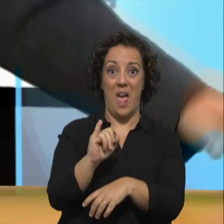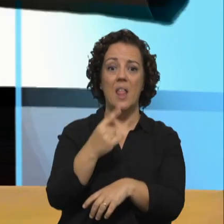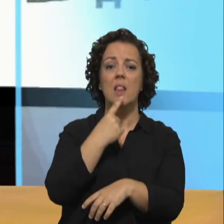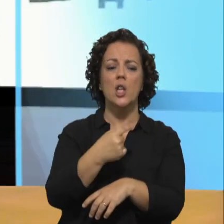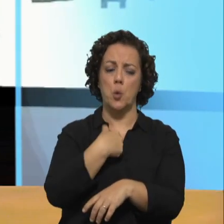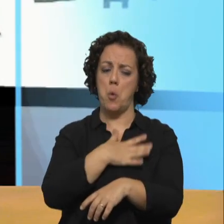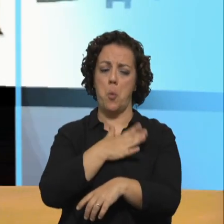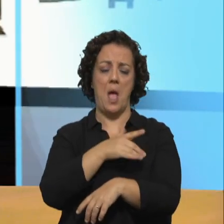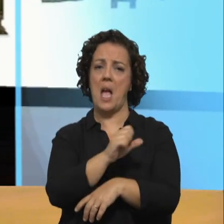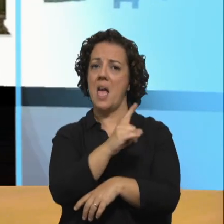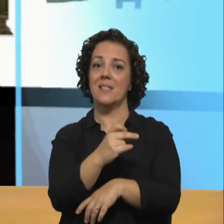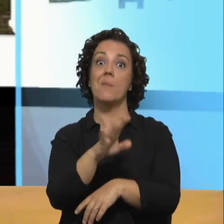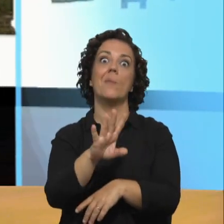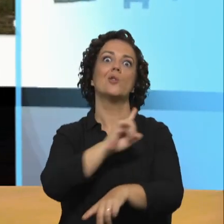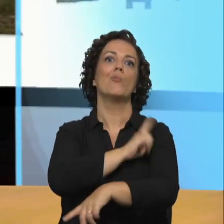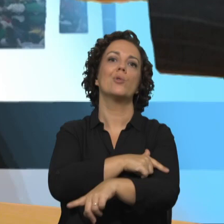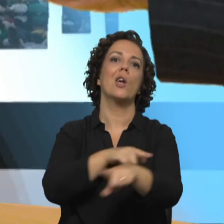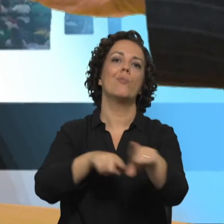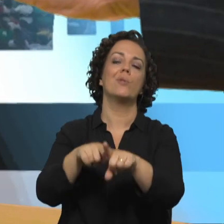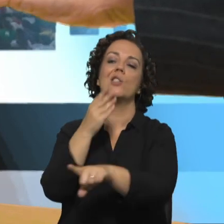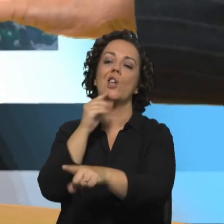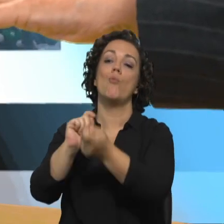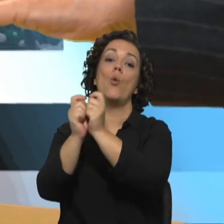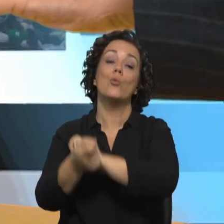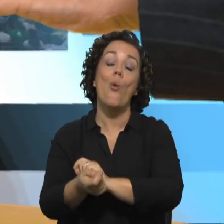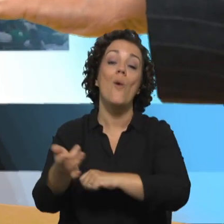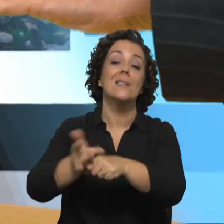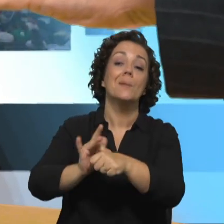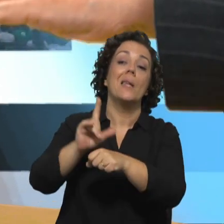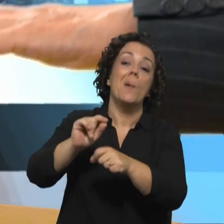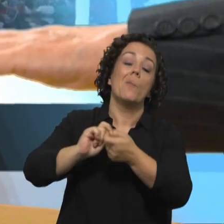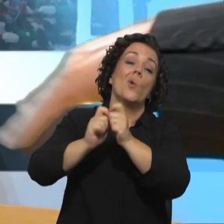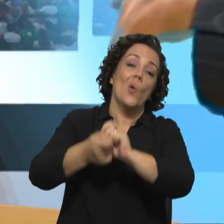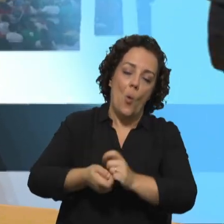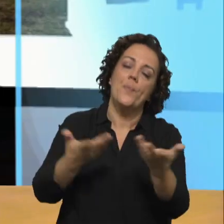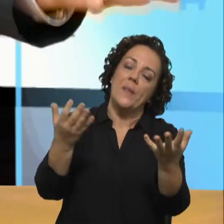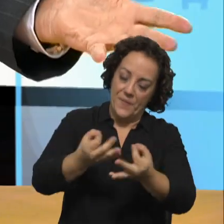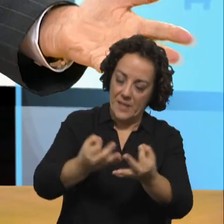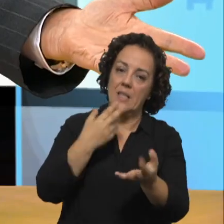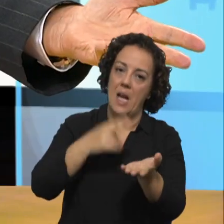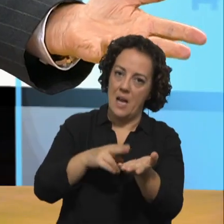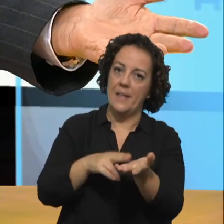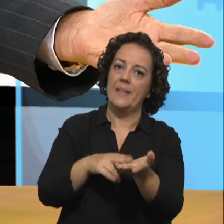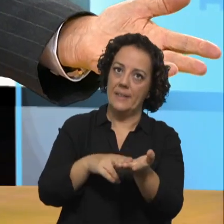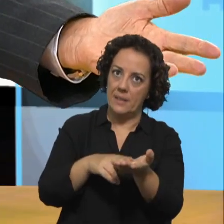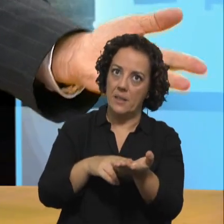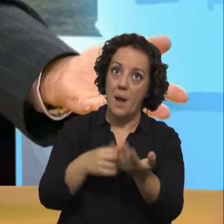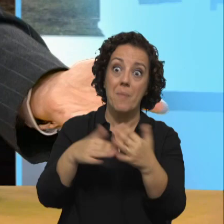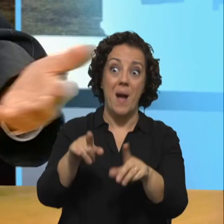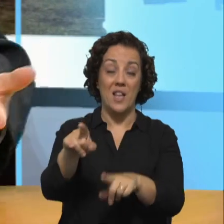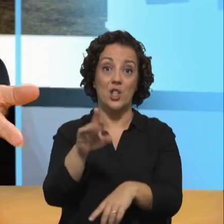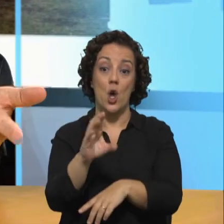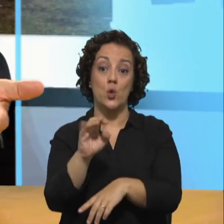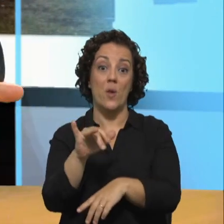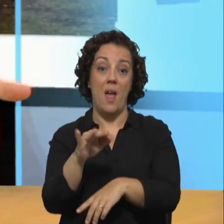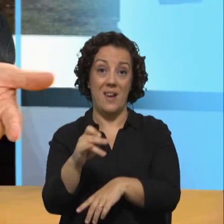Mas, entretanto, o poder político em Israel também mudou e a sua sensibilidade também se alterou. A Jordânia, o rei